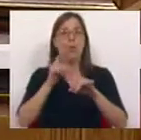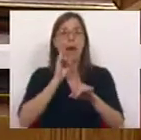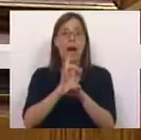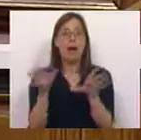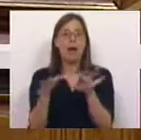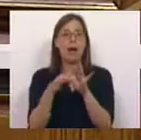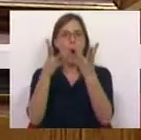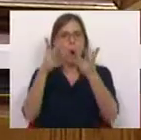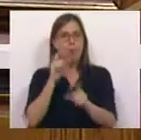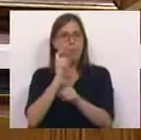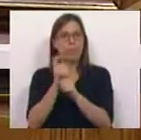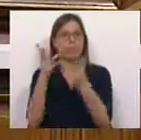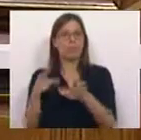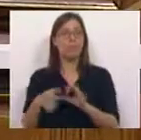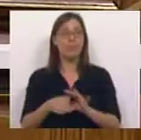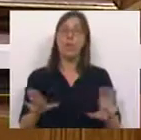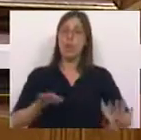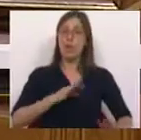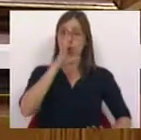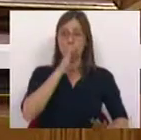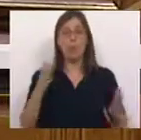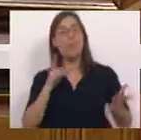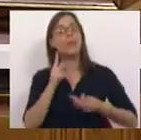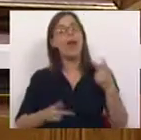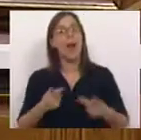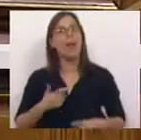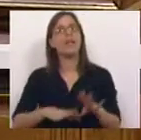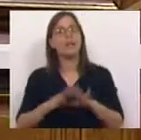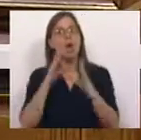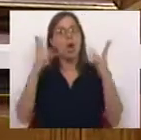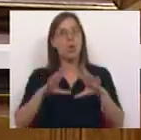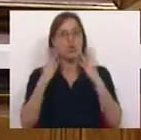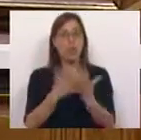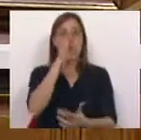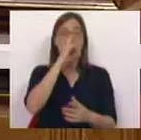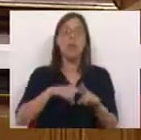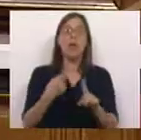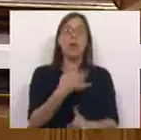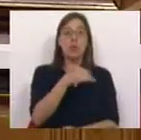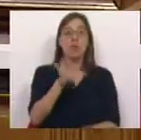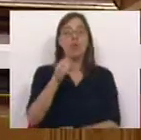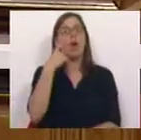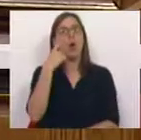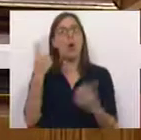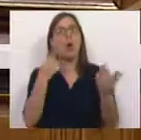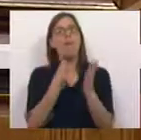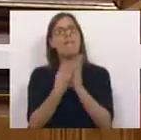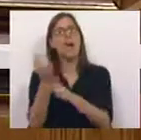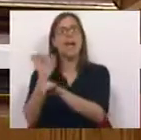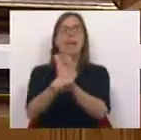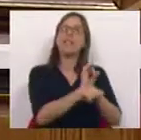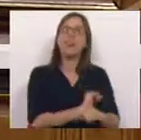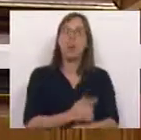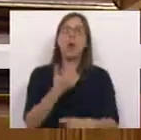sagrada consolidação orçamental. Mas, Sr. Ministro, da análise que nós fazemos à Conta Geral do Estado de 2016, constatamos um volume de